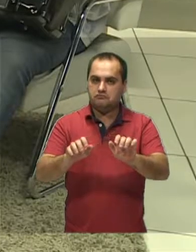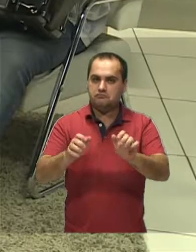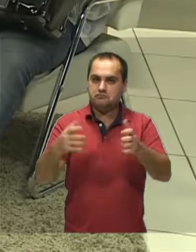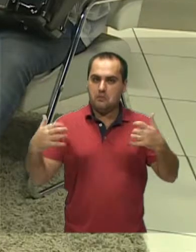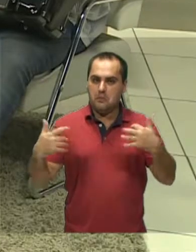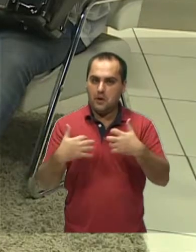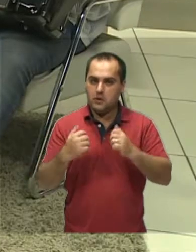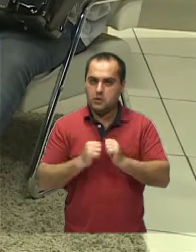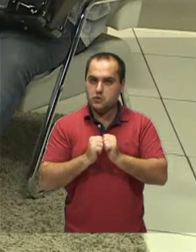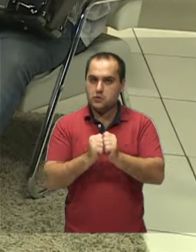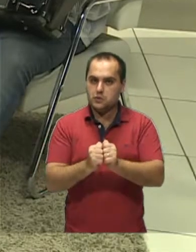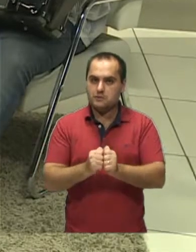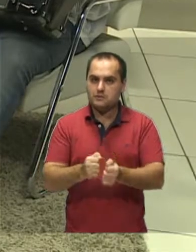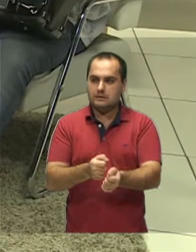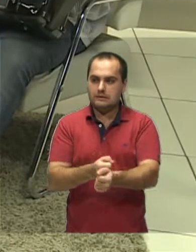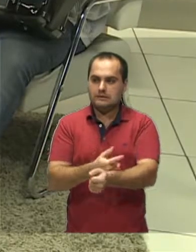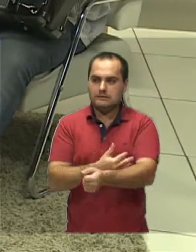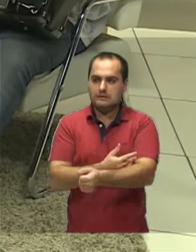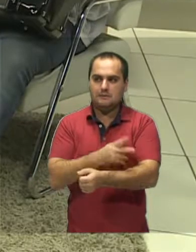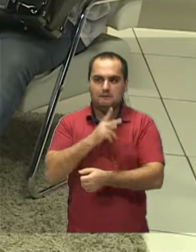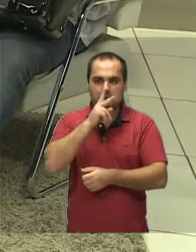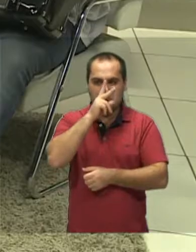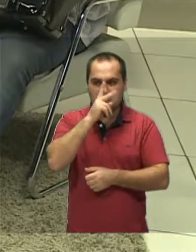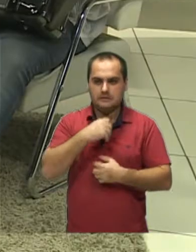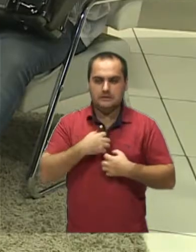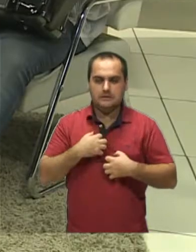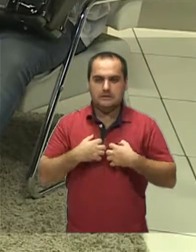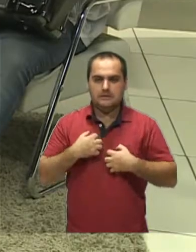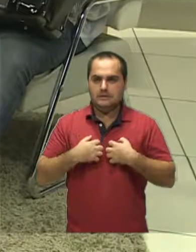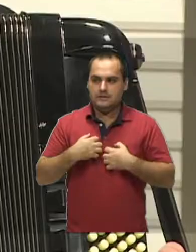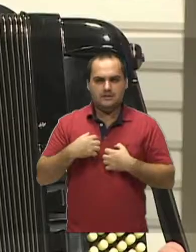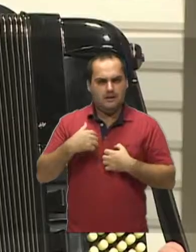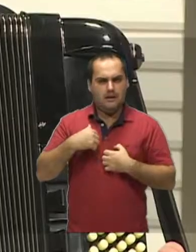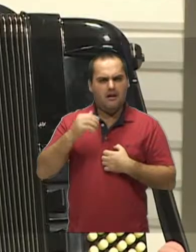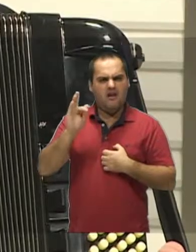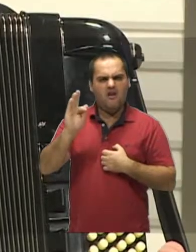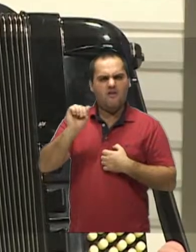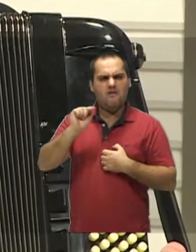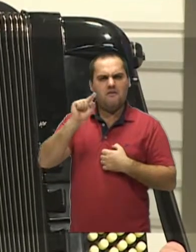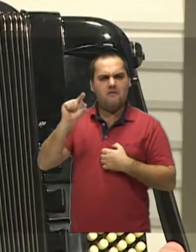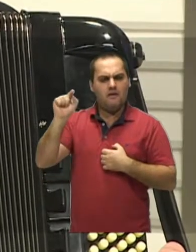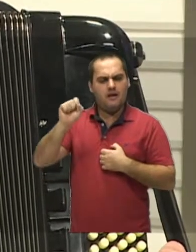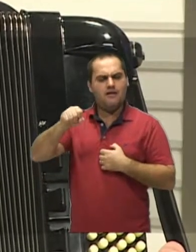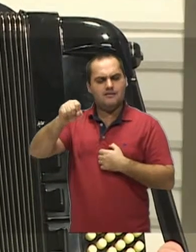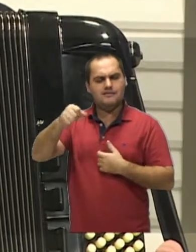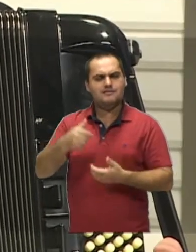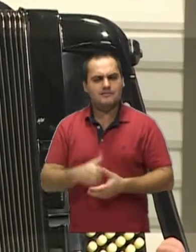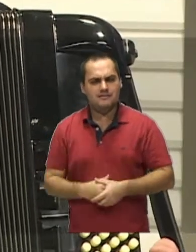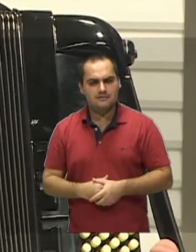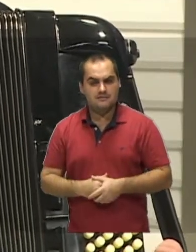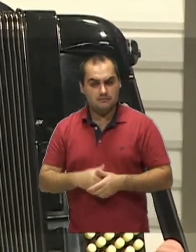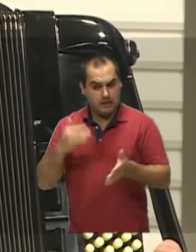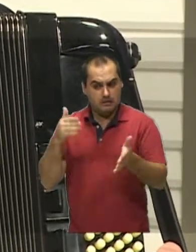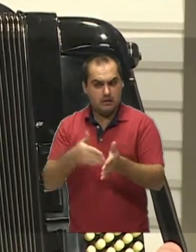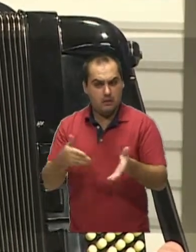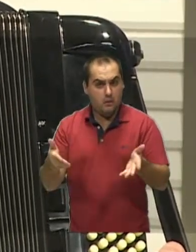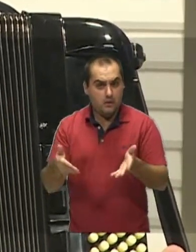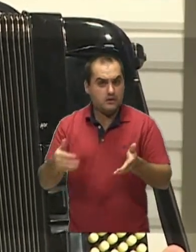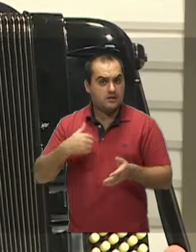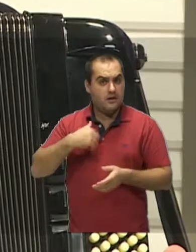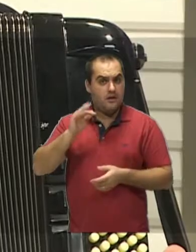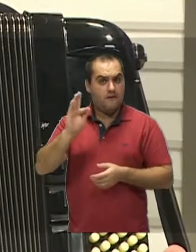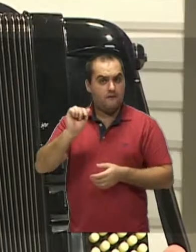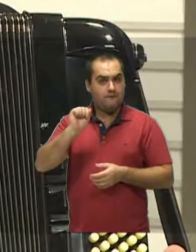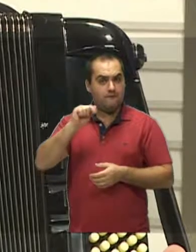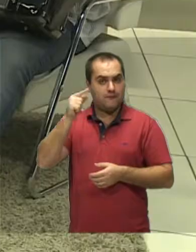bate forte, né? É uma coisa que a gente vira fã mesmo, né? Na verdade, a gente é fã, né?